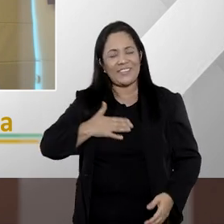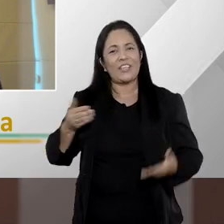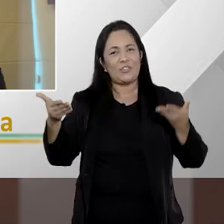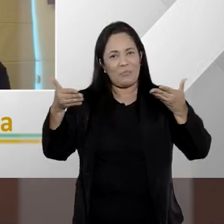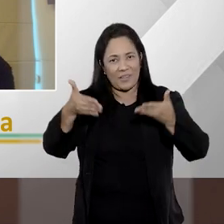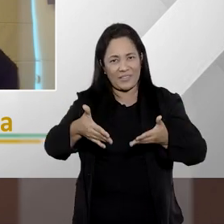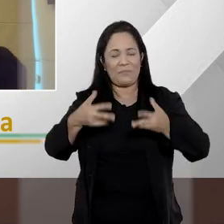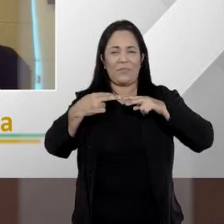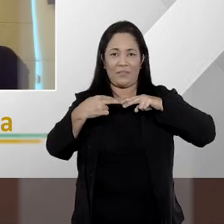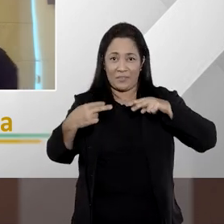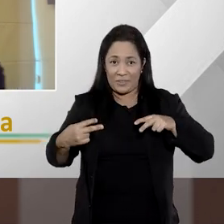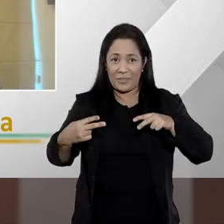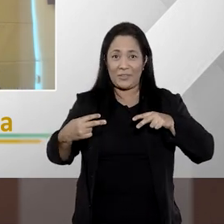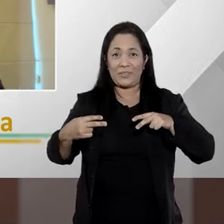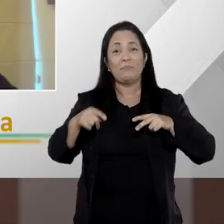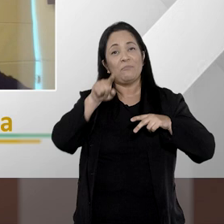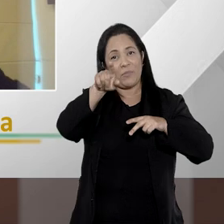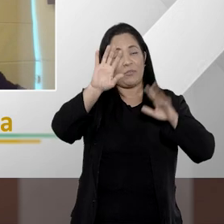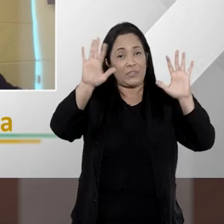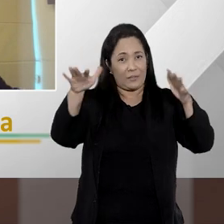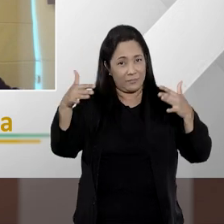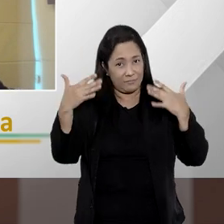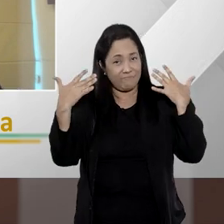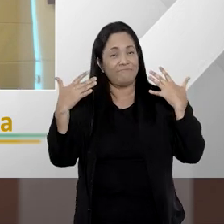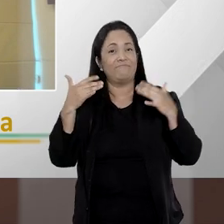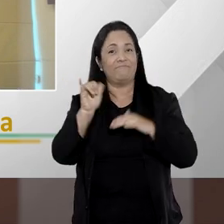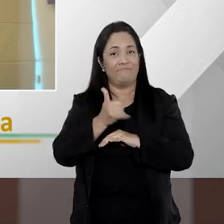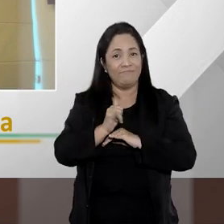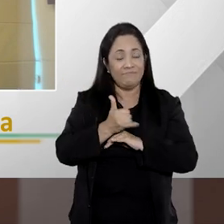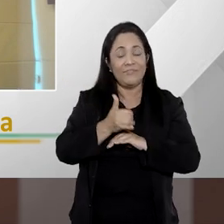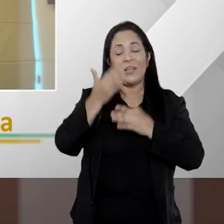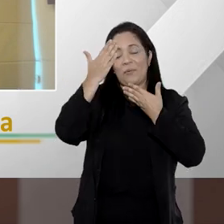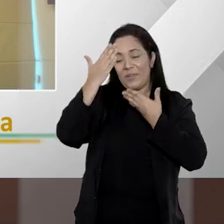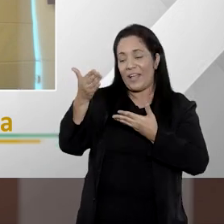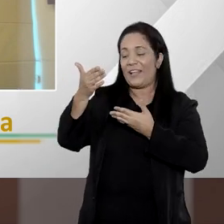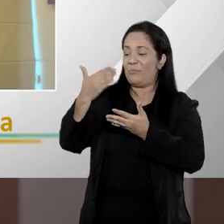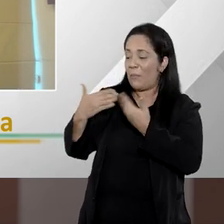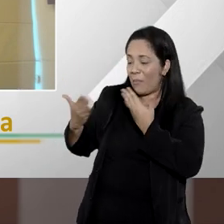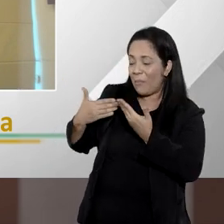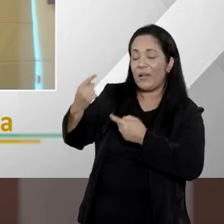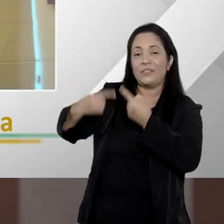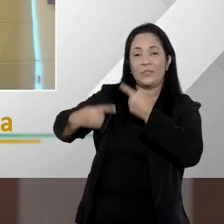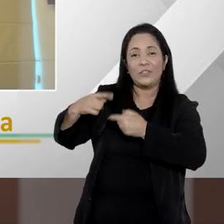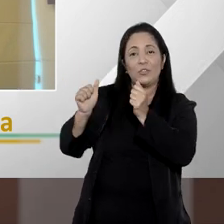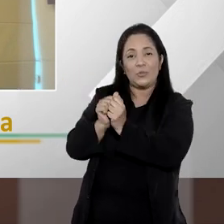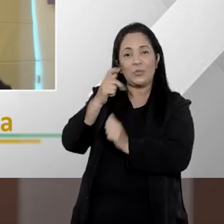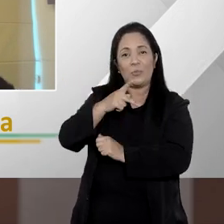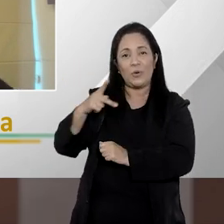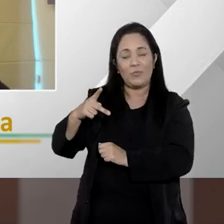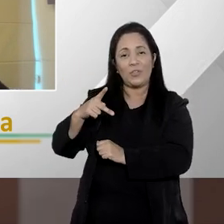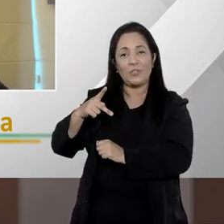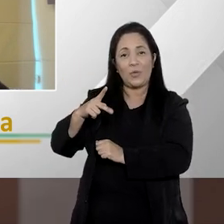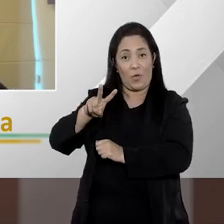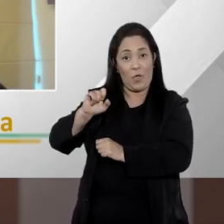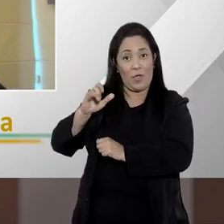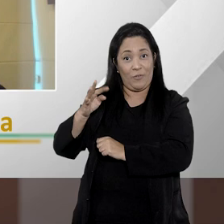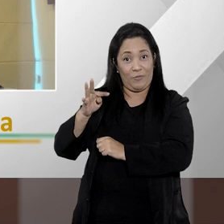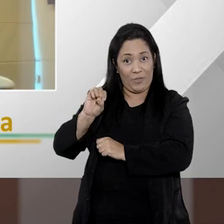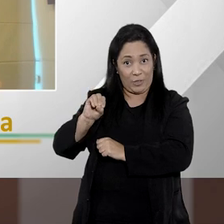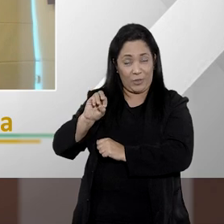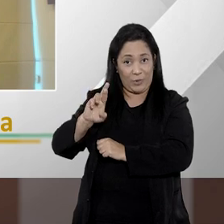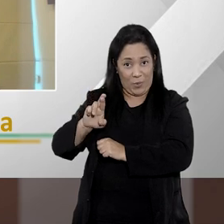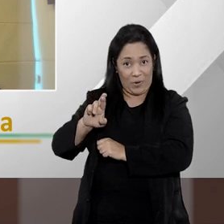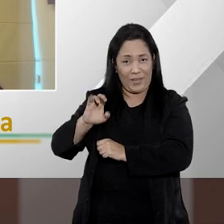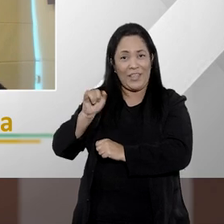conversando com vocês aqui, com a nossa audiência, com o professor Vitor Minervino. Espero ter a oportunidade de retornar